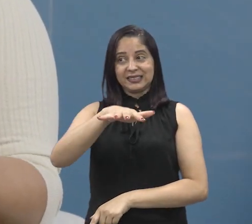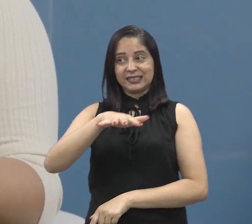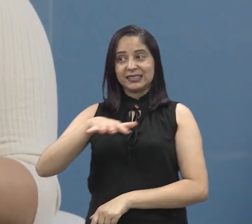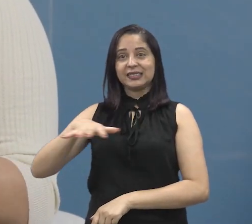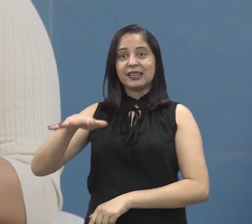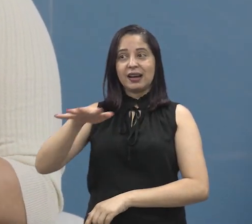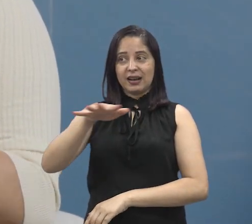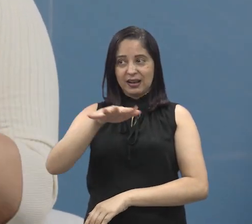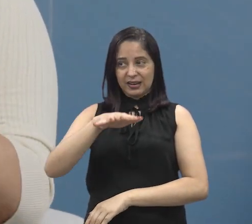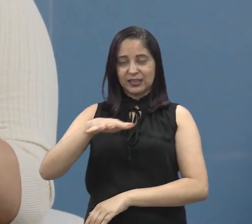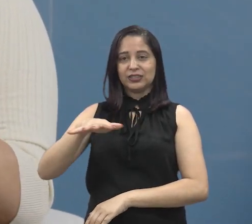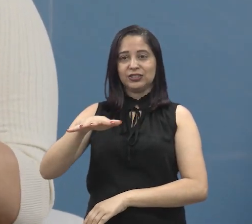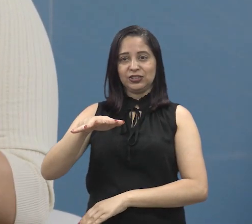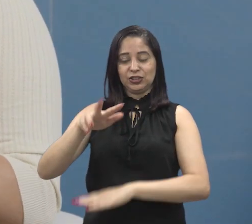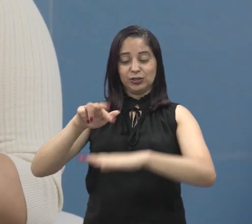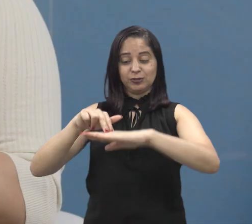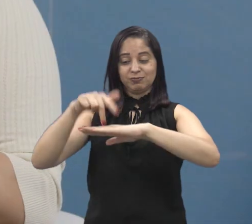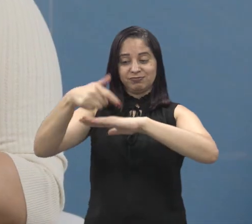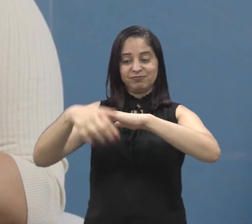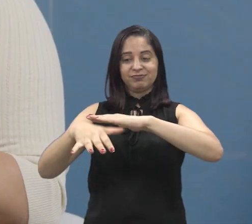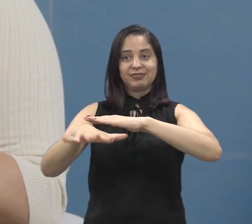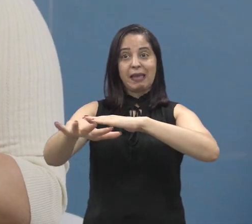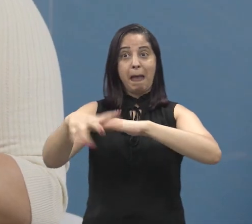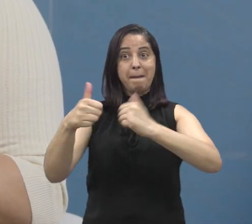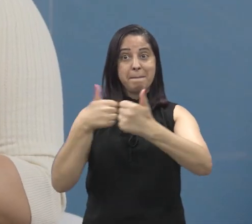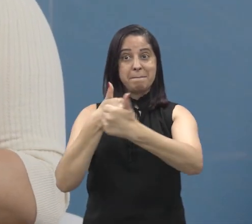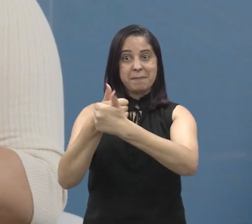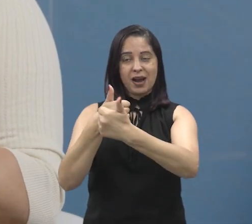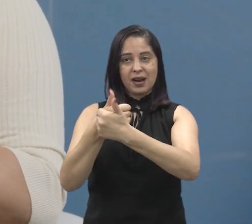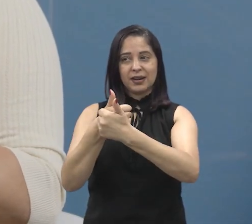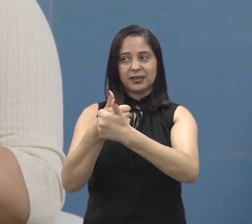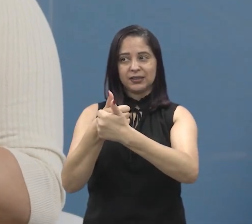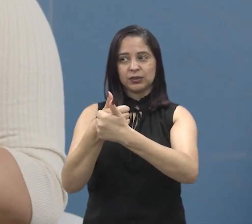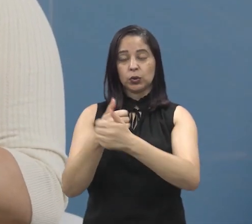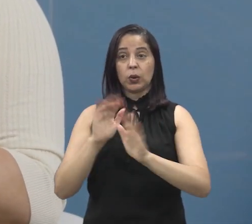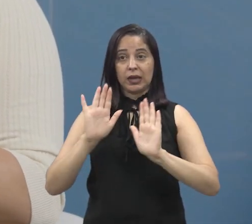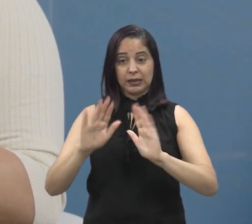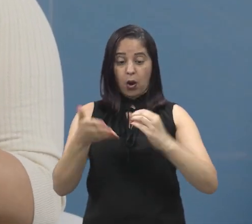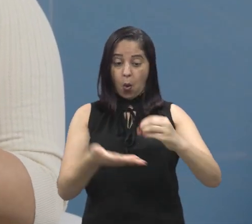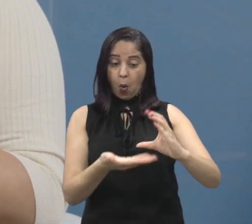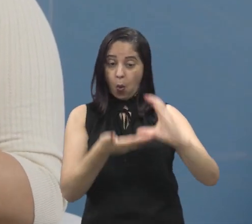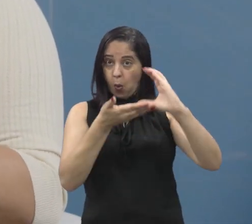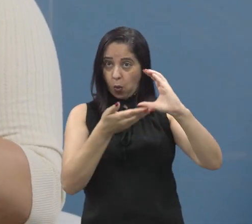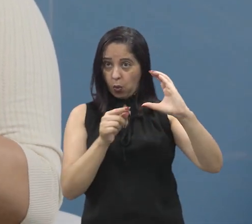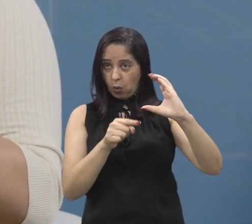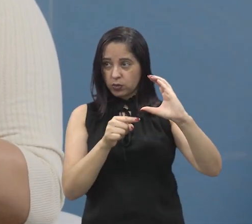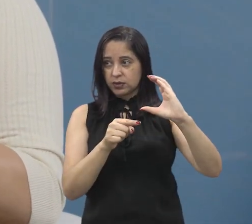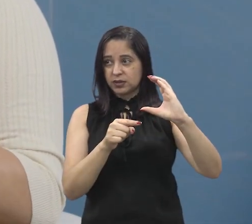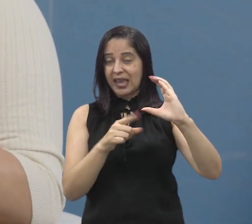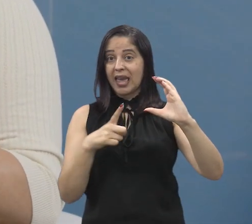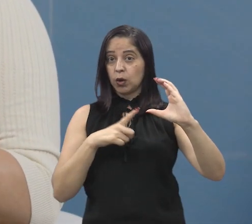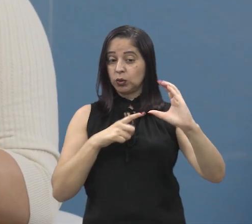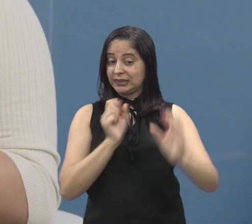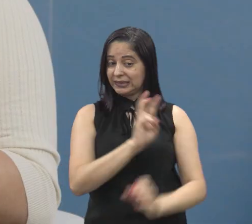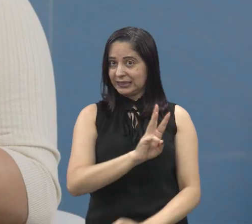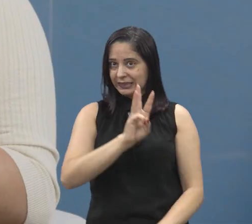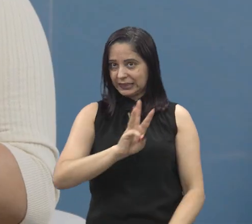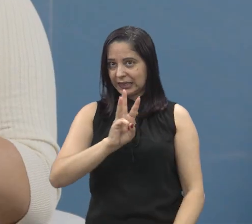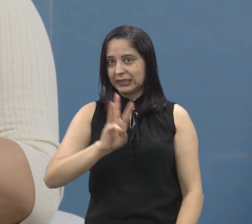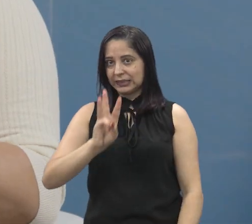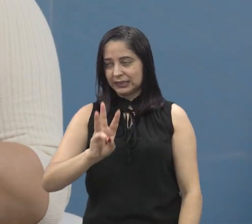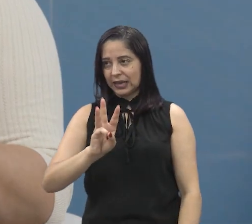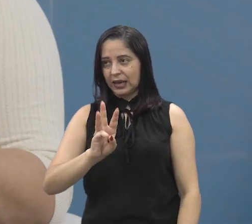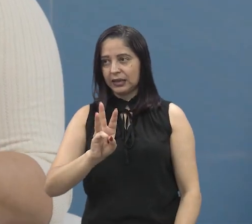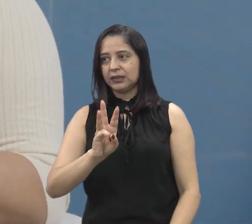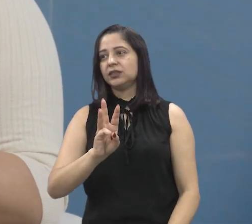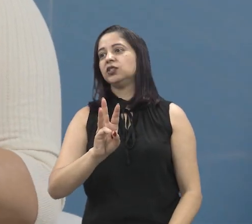nossa cidade. Ali estamos situados. E o Conselho Municipal de Turismo, ele tem site próprio. Quem